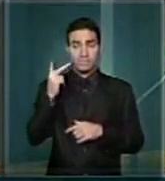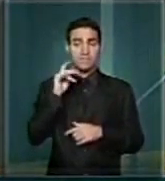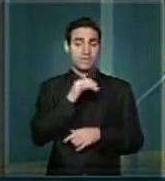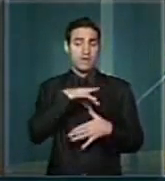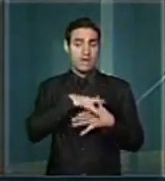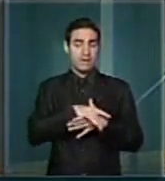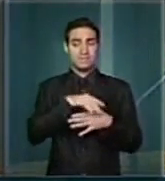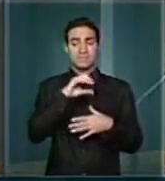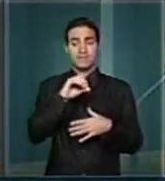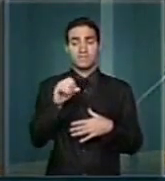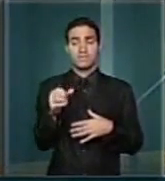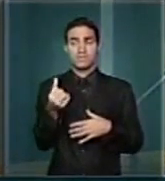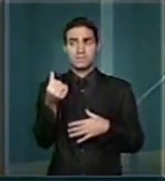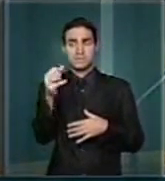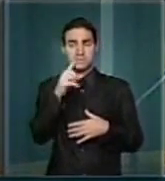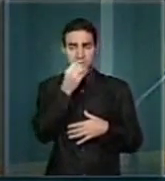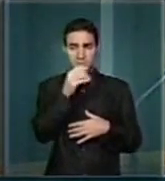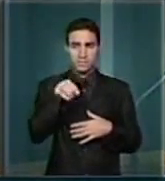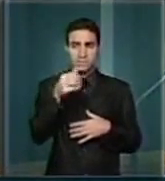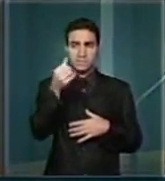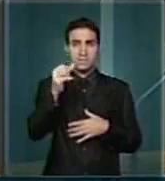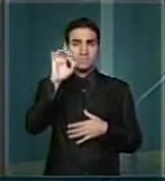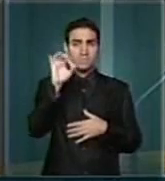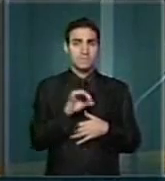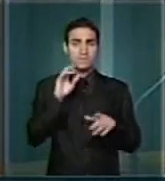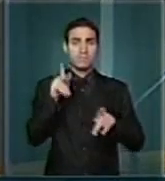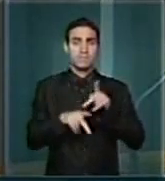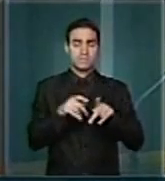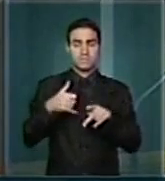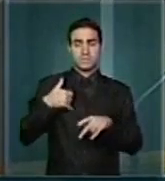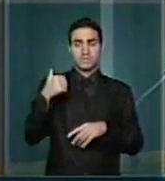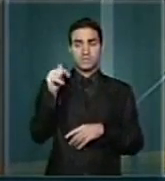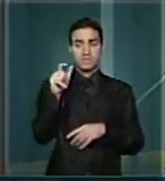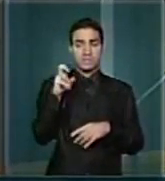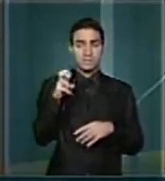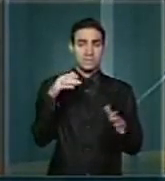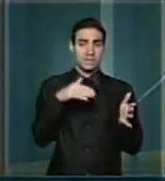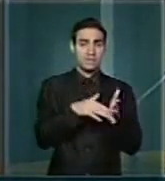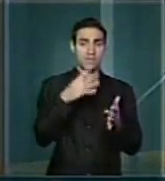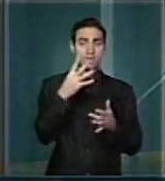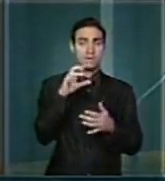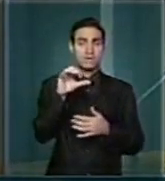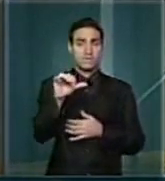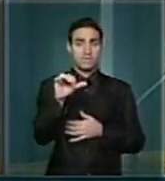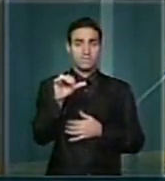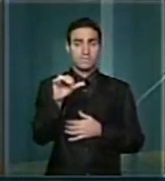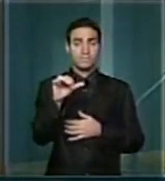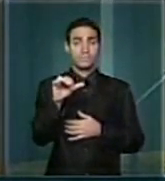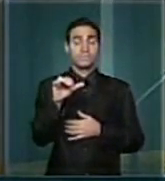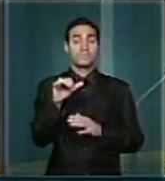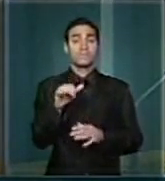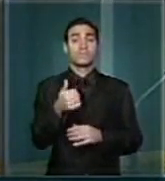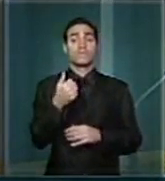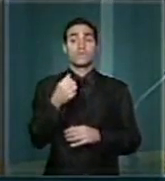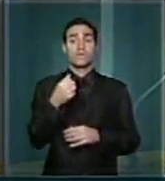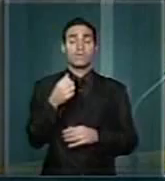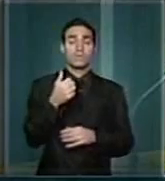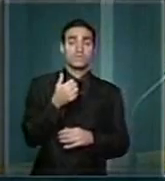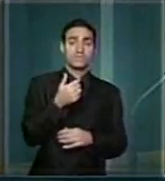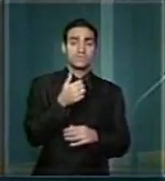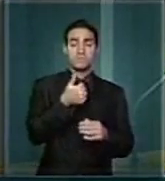da população entre 15 e 49 anos. De 80 a 2011, 608